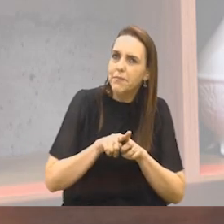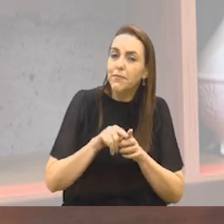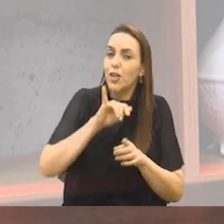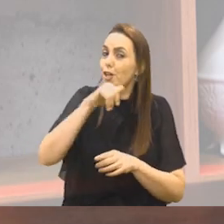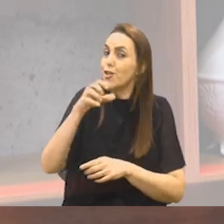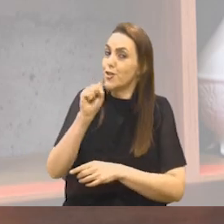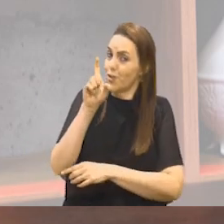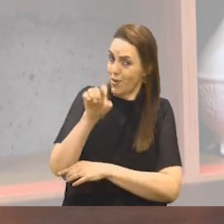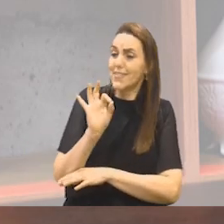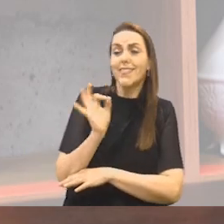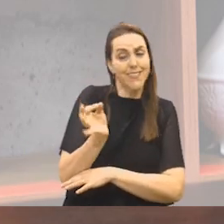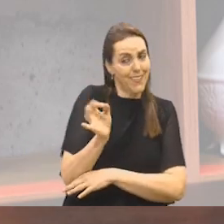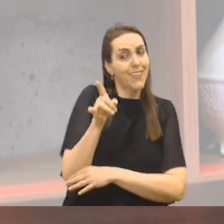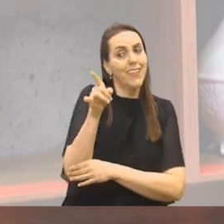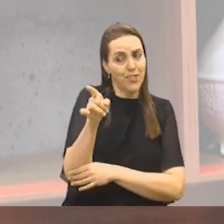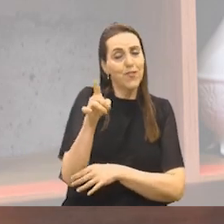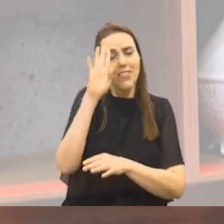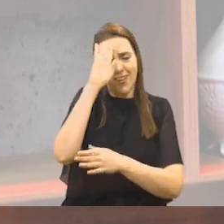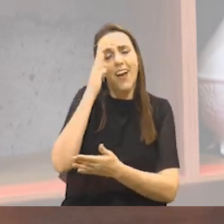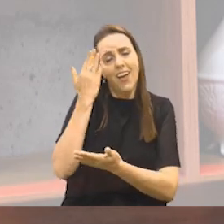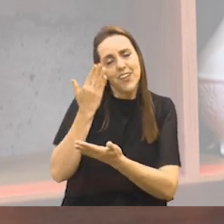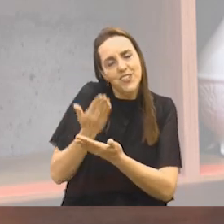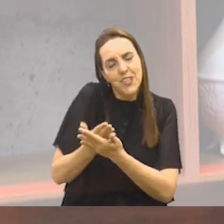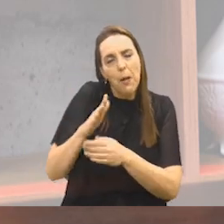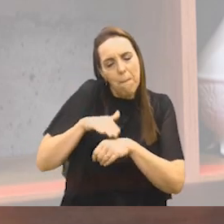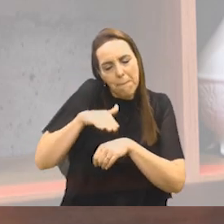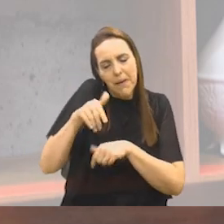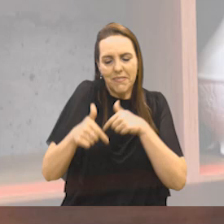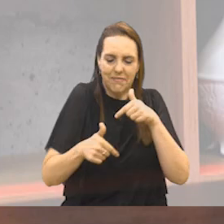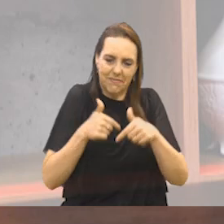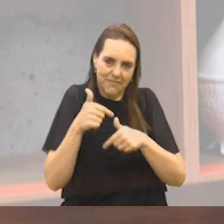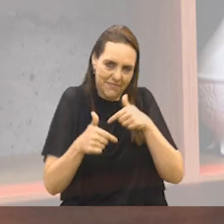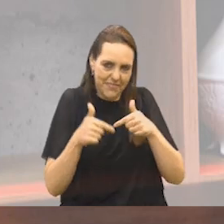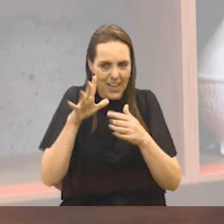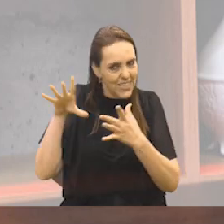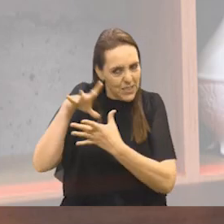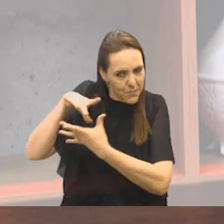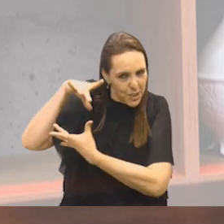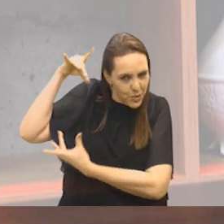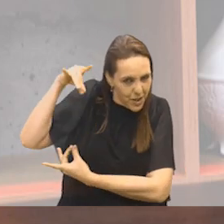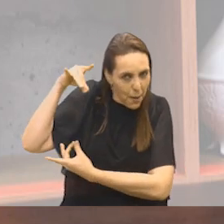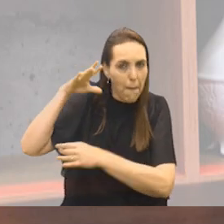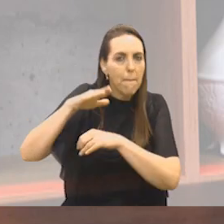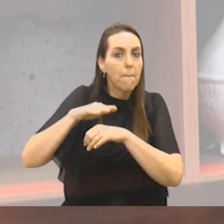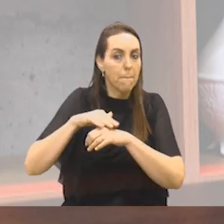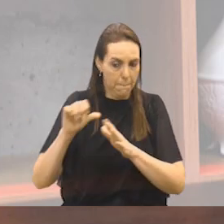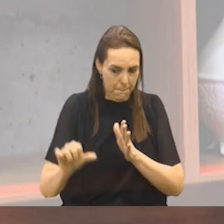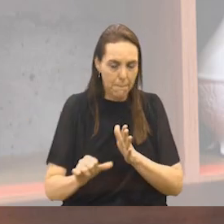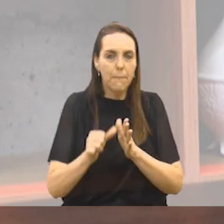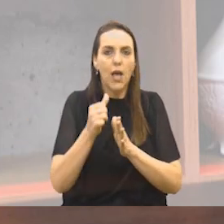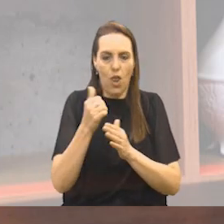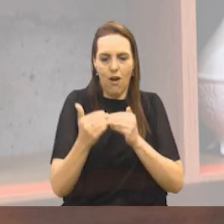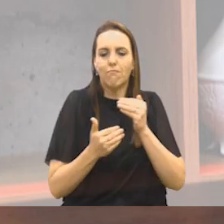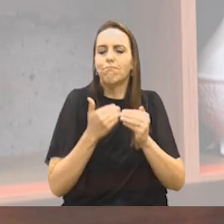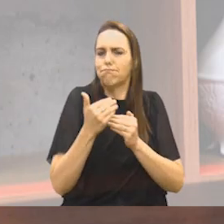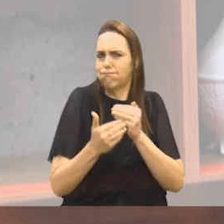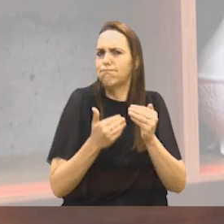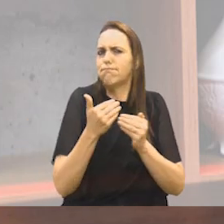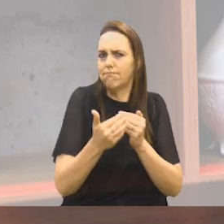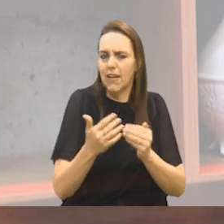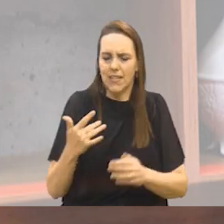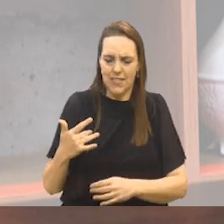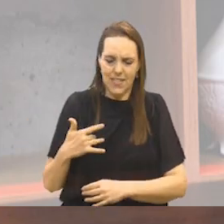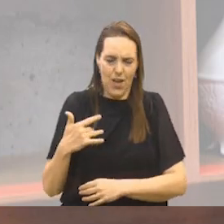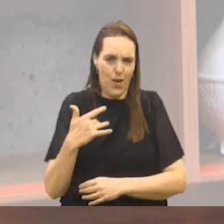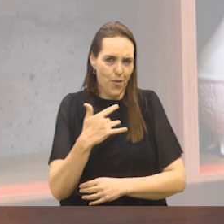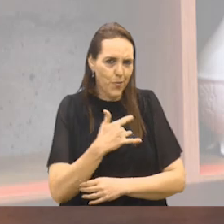saúde. Josi, com certeza você acredita que quanto mais a gente trabalha a nossa espiritualidade, muito melhor